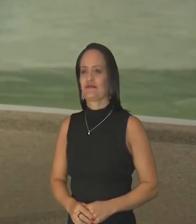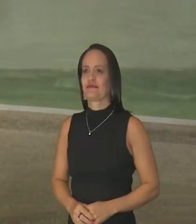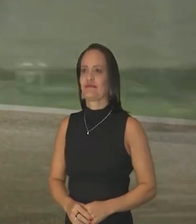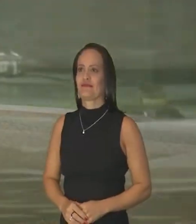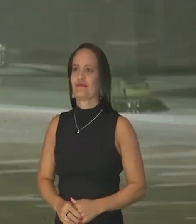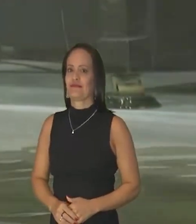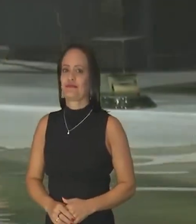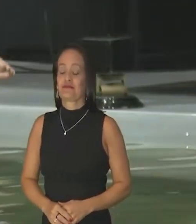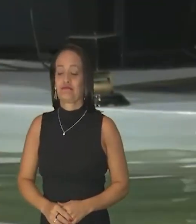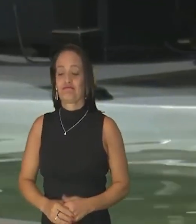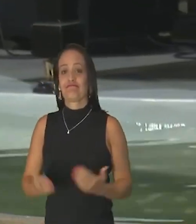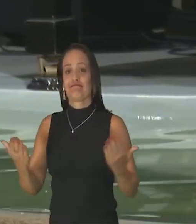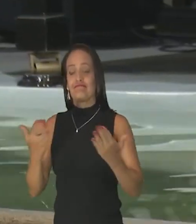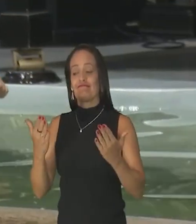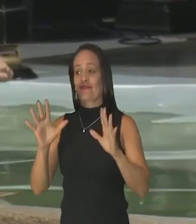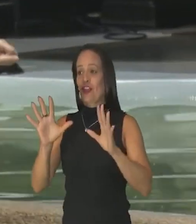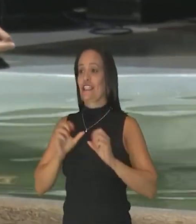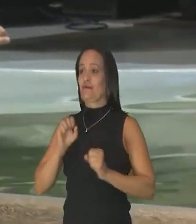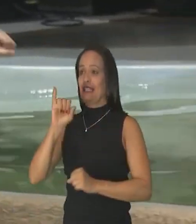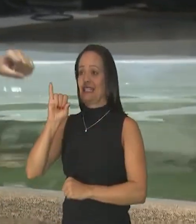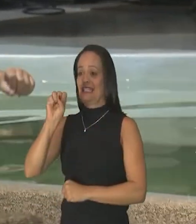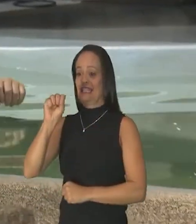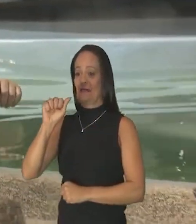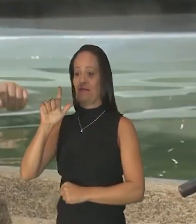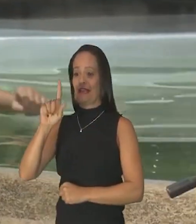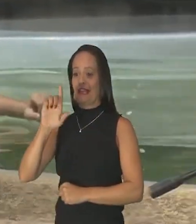Estou recebendo a Isabela Ramiro.